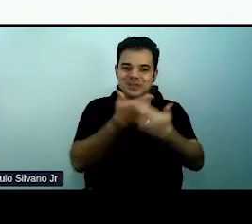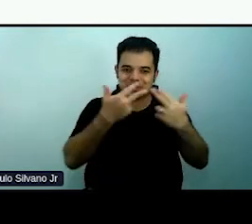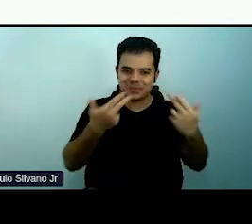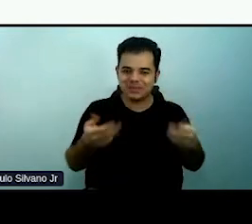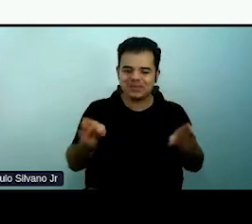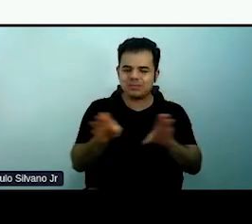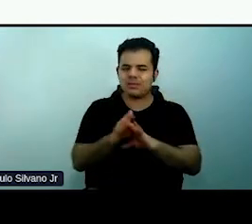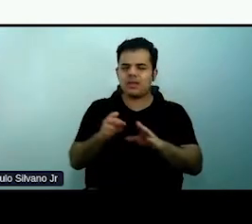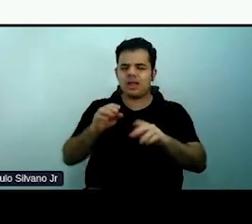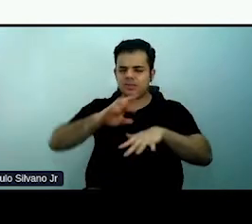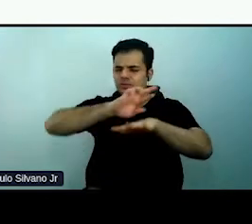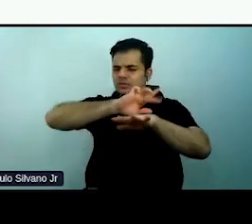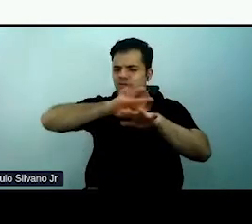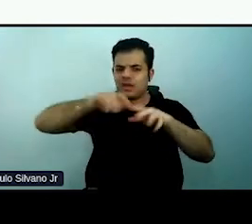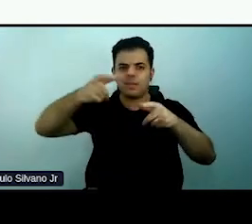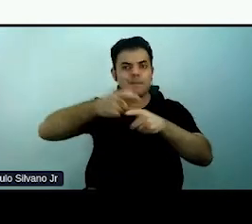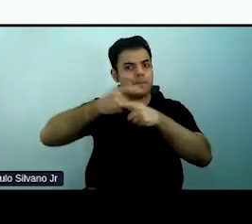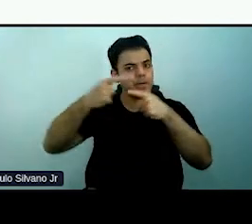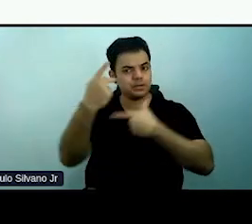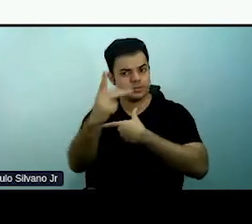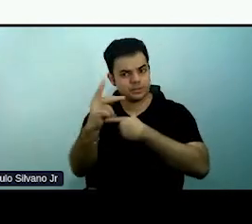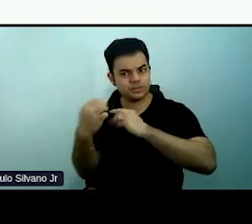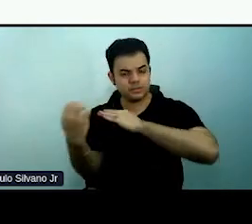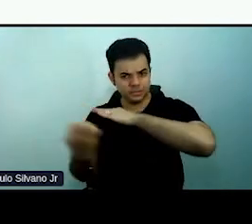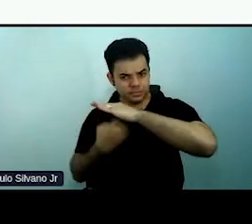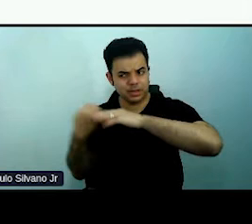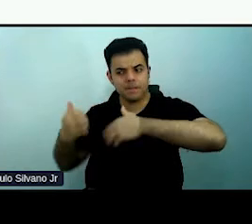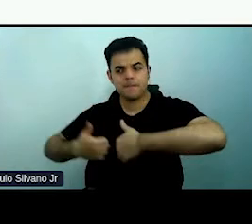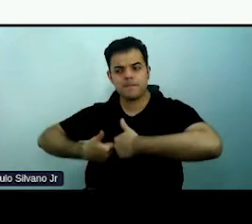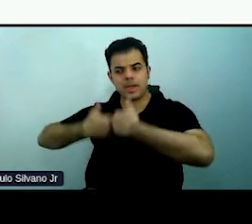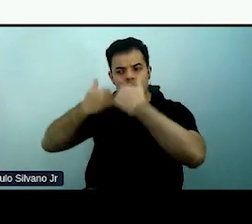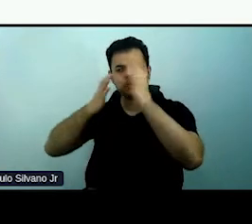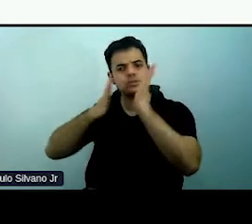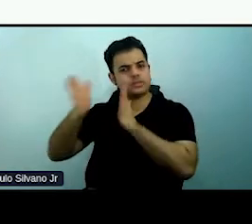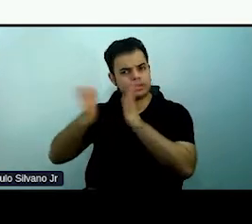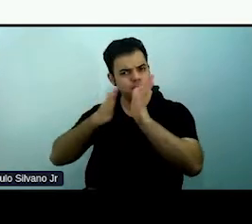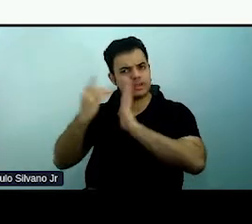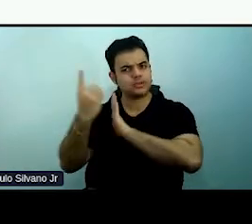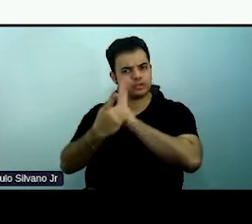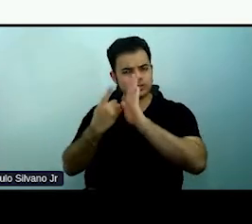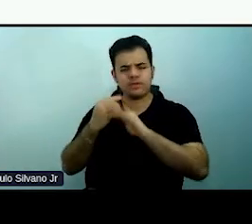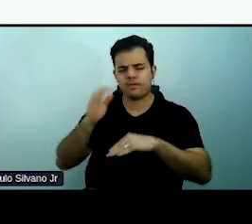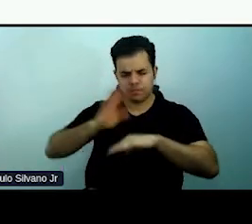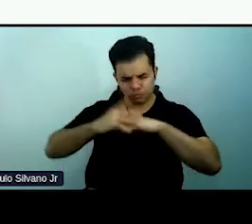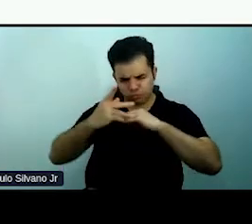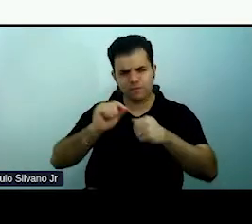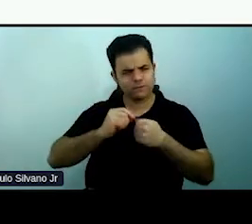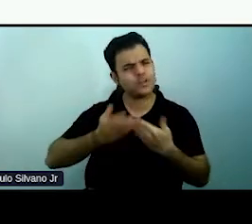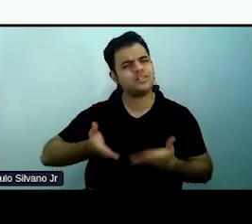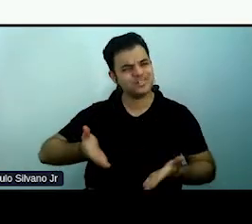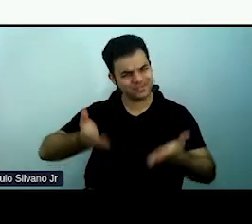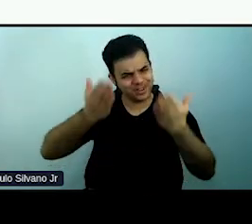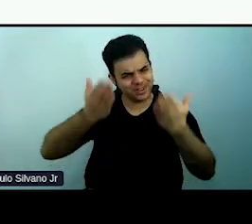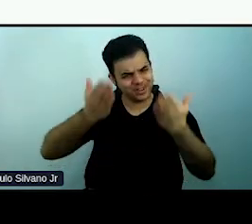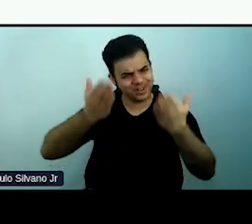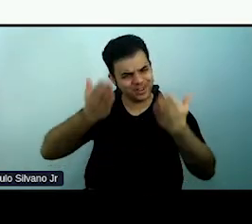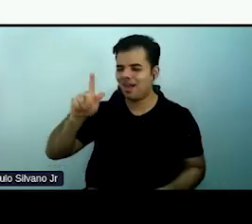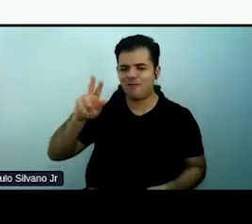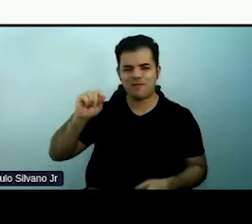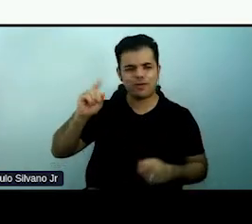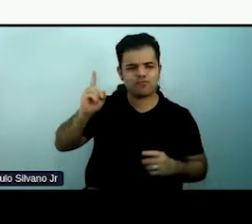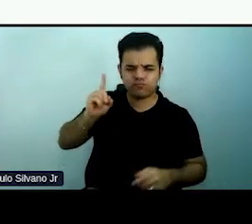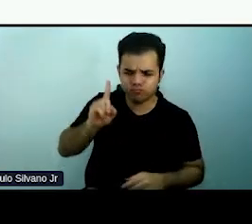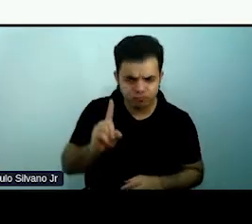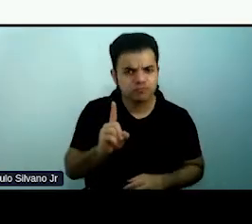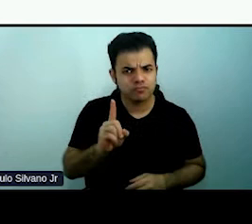uma diversidade maior na tua empresa, melhorar a acessibilidade digital na tua empresa, vai lá e faz. Então, o Álvaro chegando